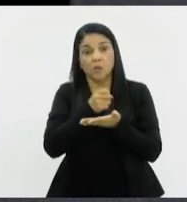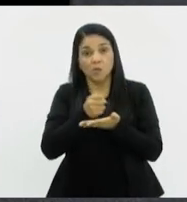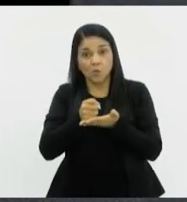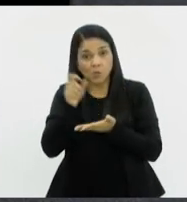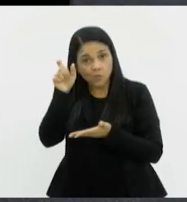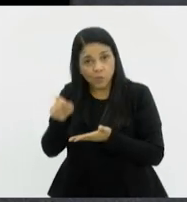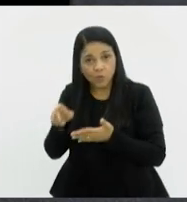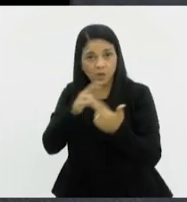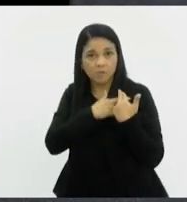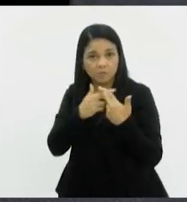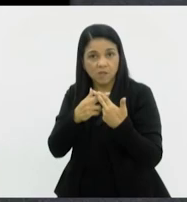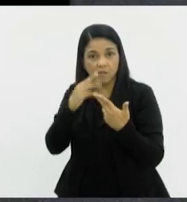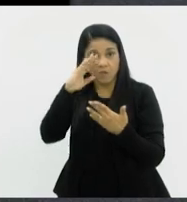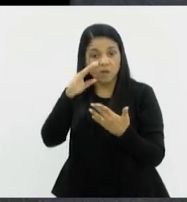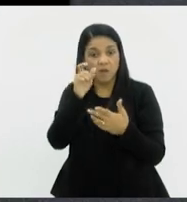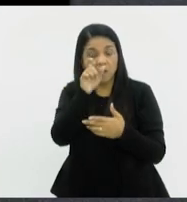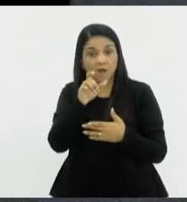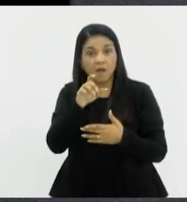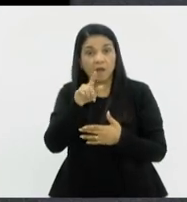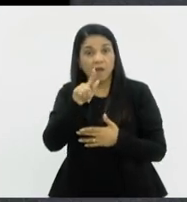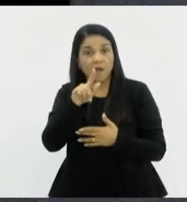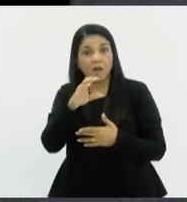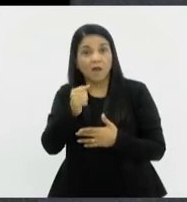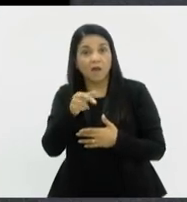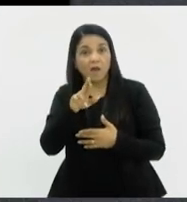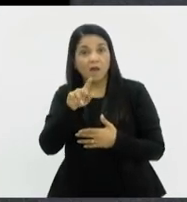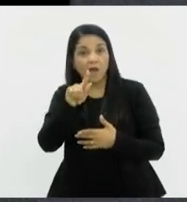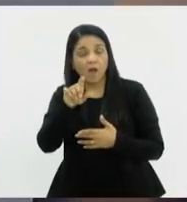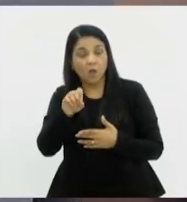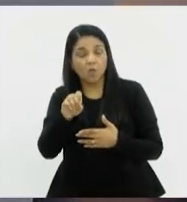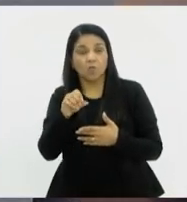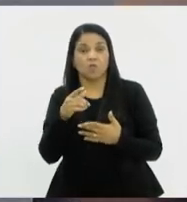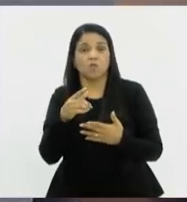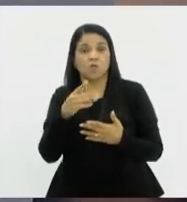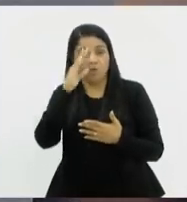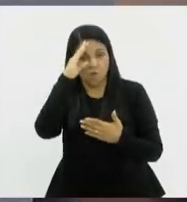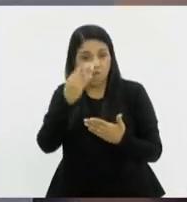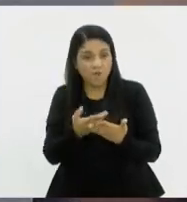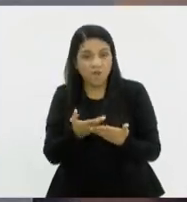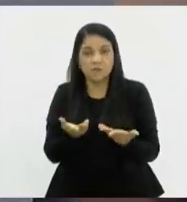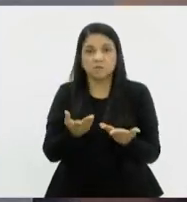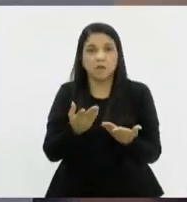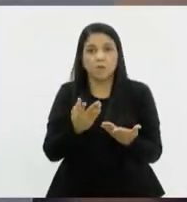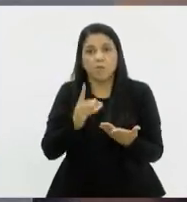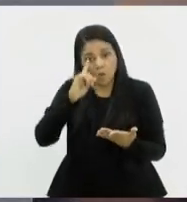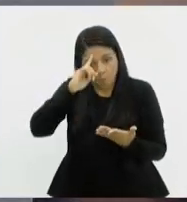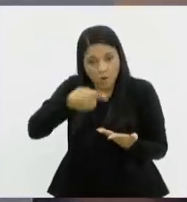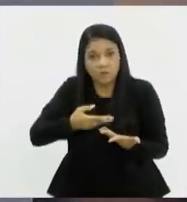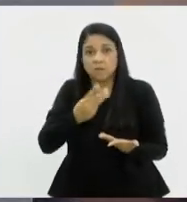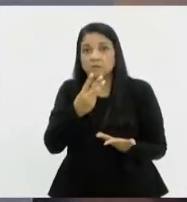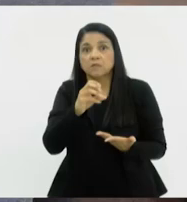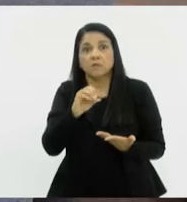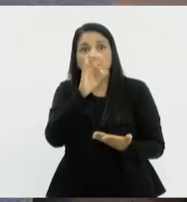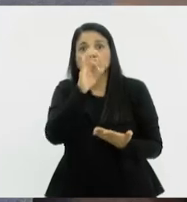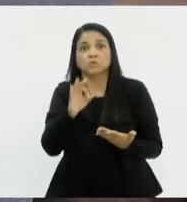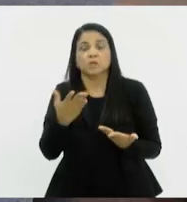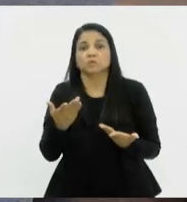Dino. Como é que eu determino que 30% tem que ser de alguma cor ou de alguma orientação